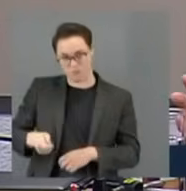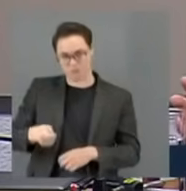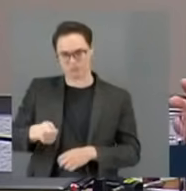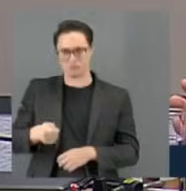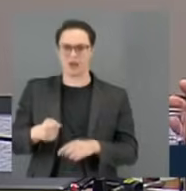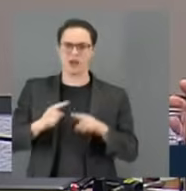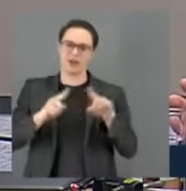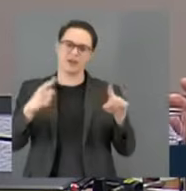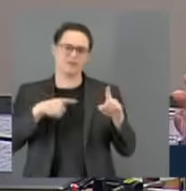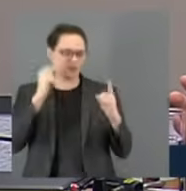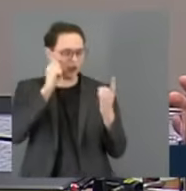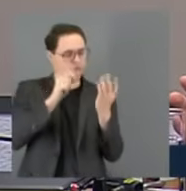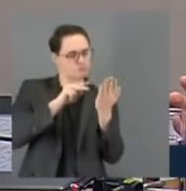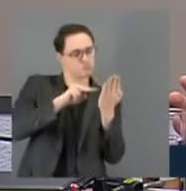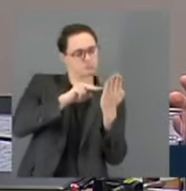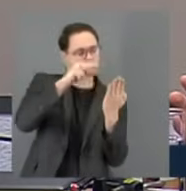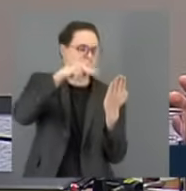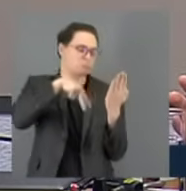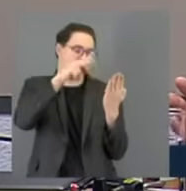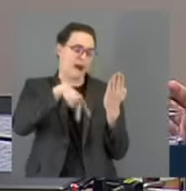Fizeram uma interpretação,